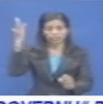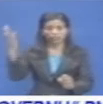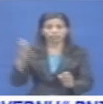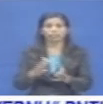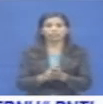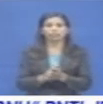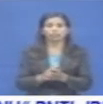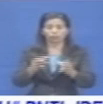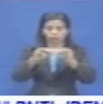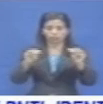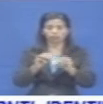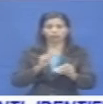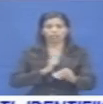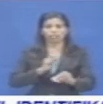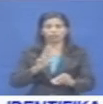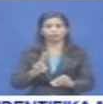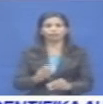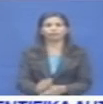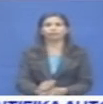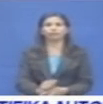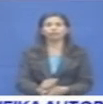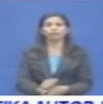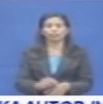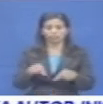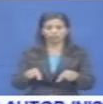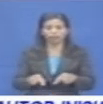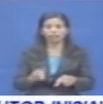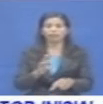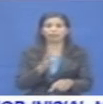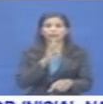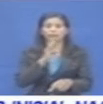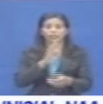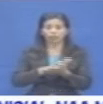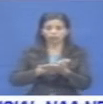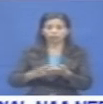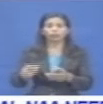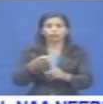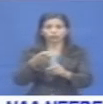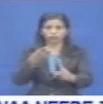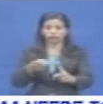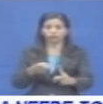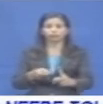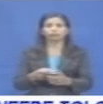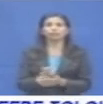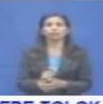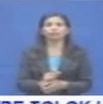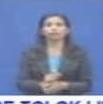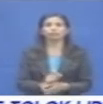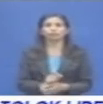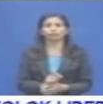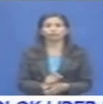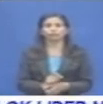Laulara, município Aileu. Durante a Nebemossi, a cidade dele canaliza o Sira Bemata Mboto Rumeta.